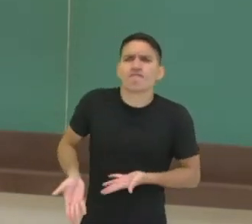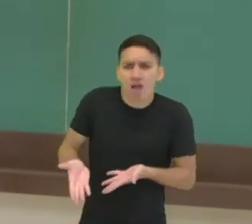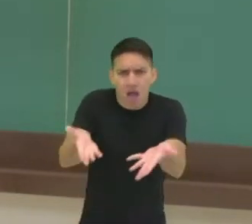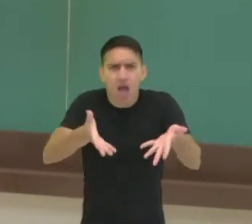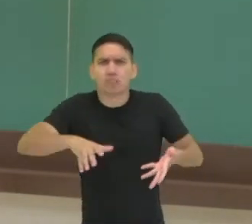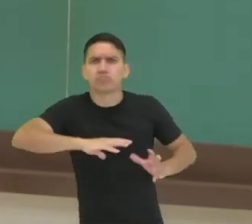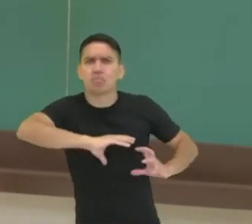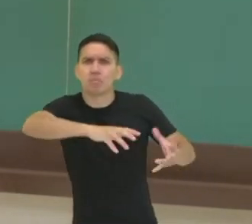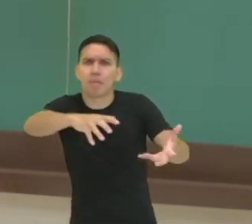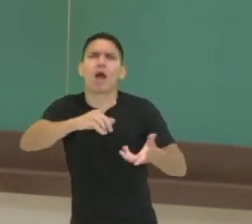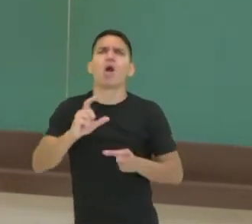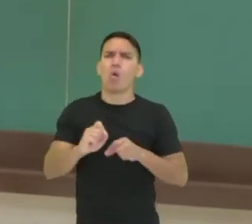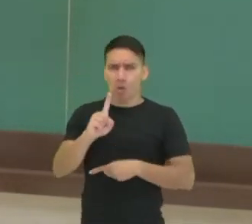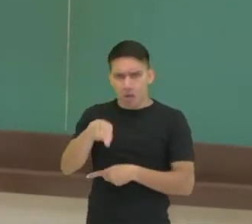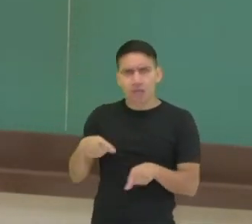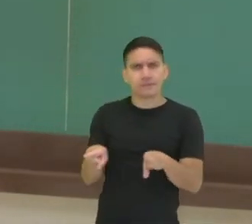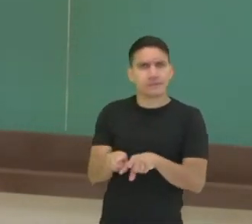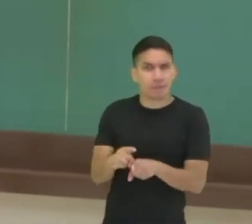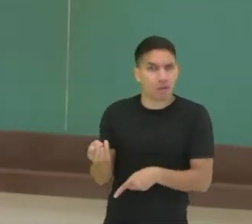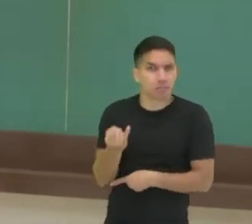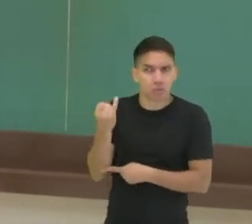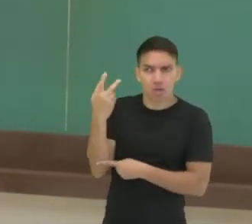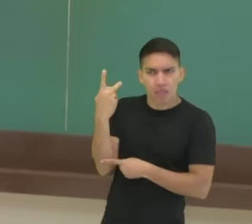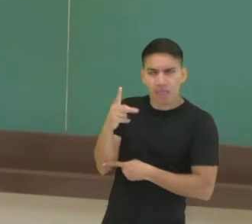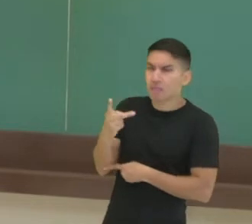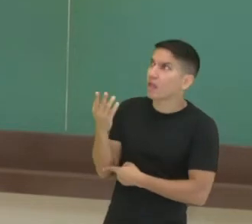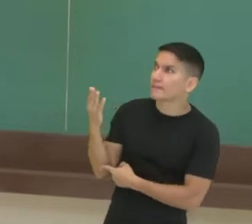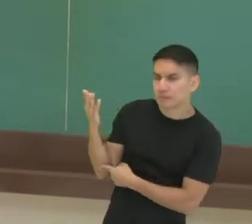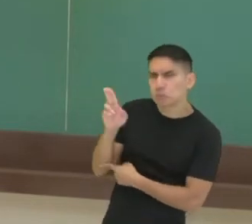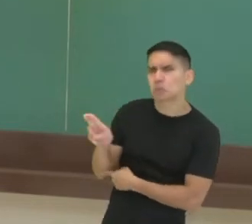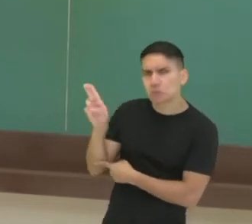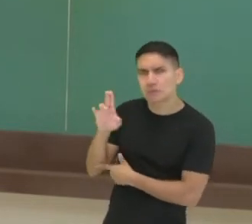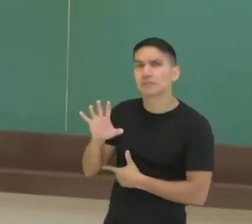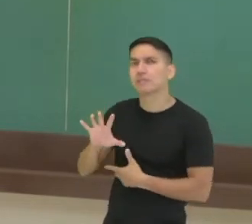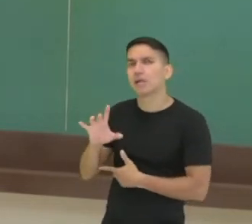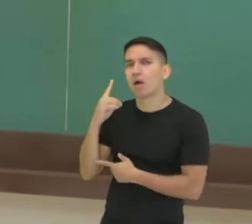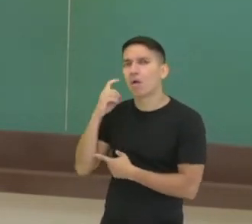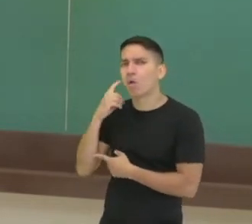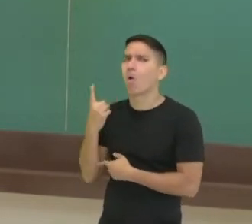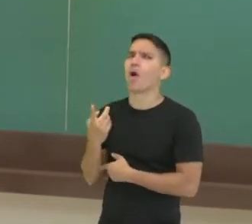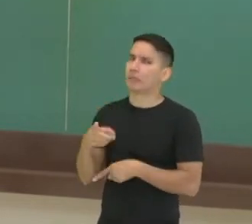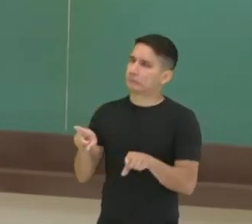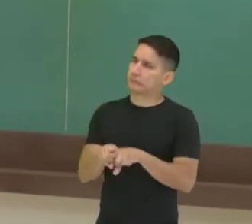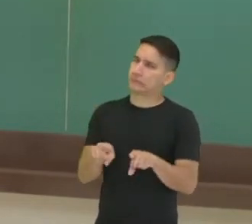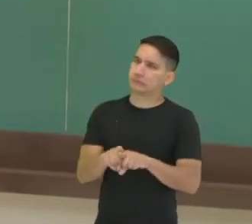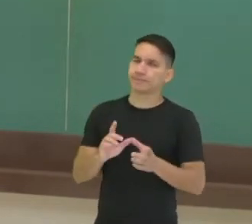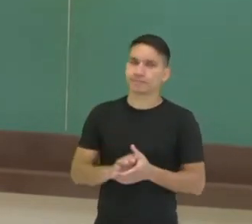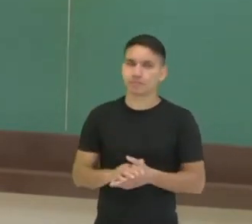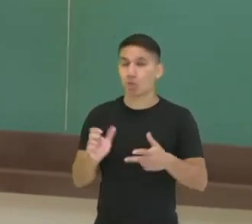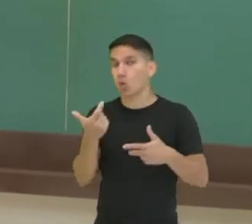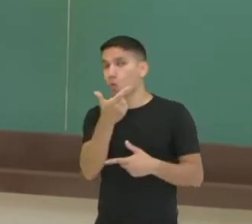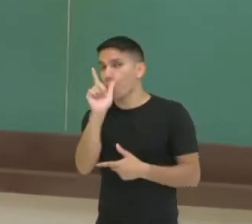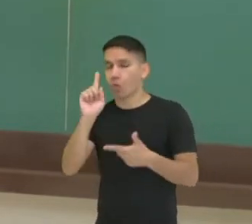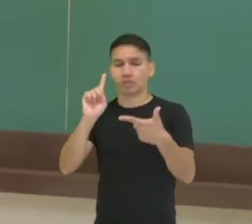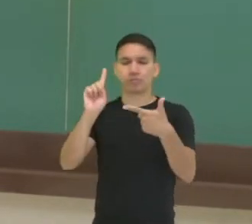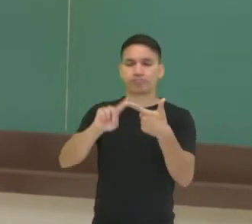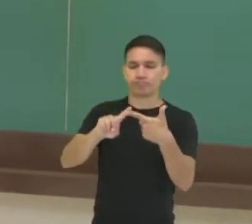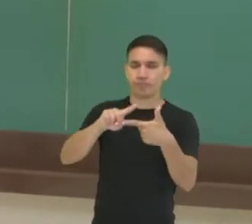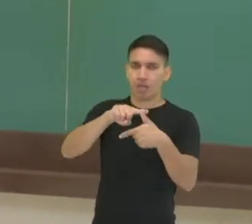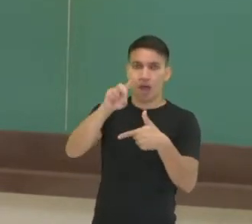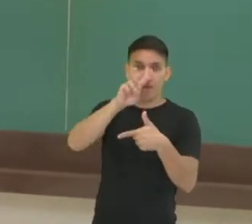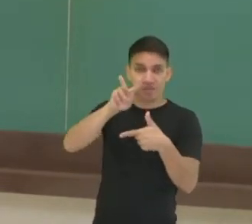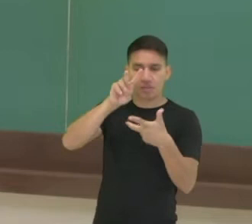pra cá. Será que ele também tem que utilizar um pouquinho da audição? Com certeza. Uma outra, um